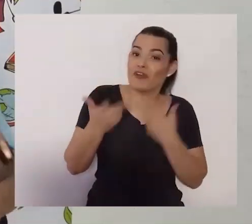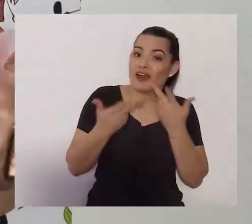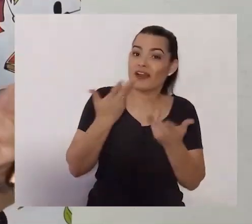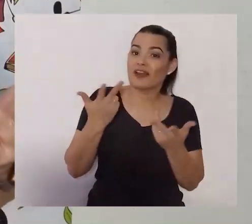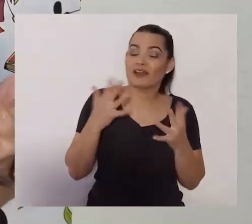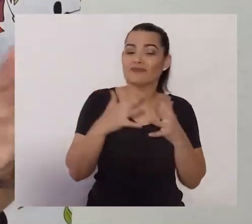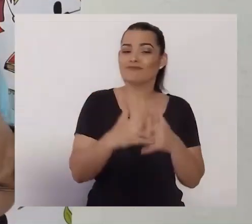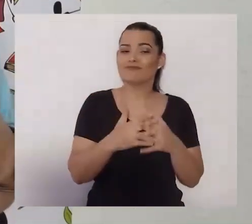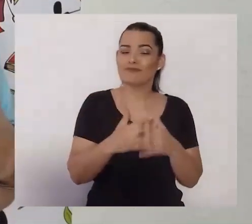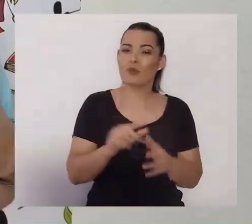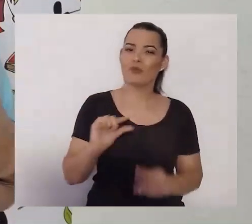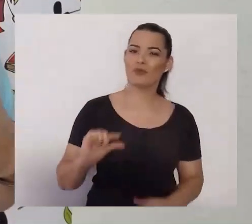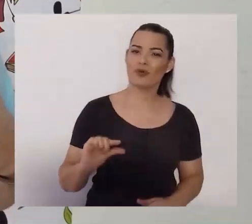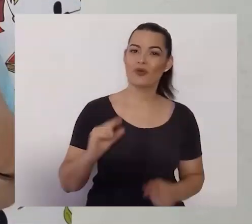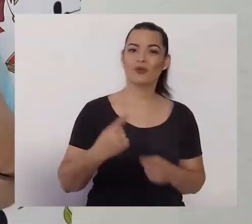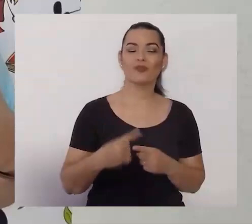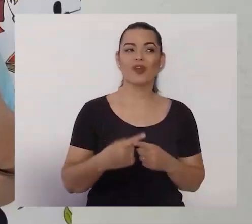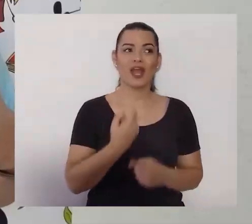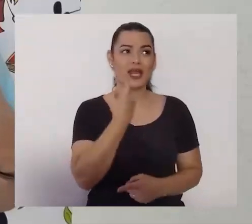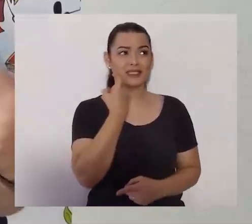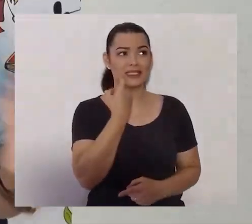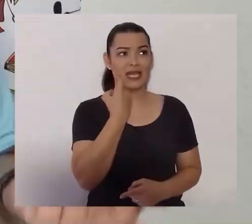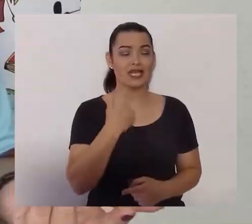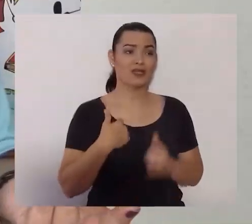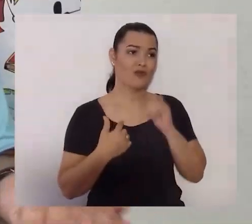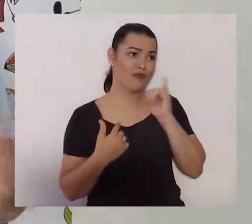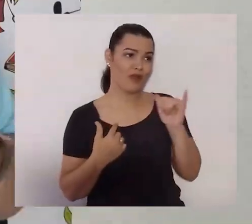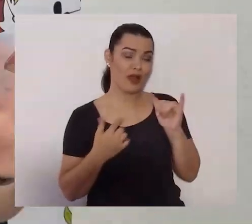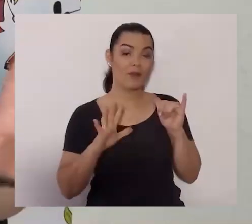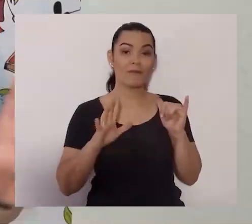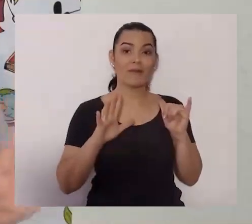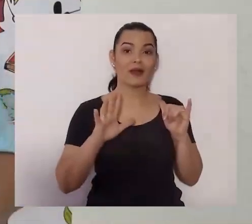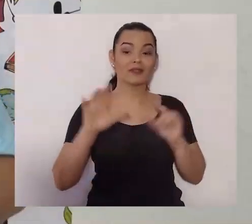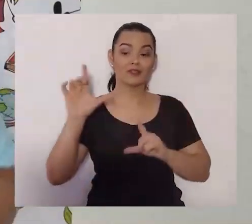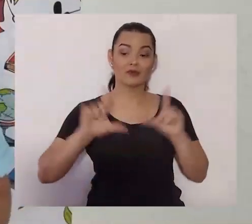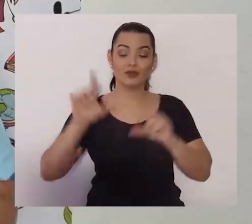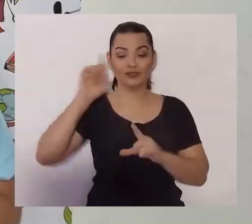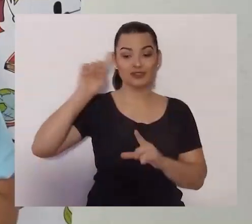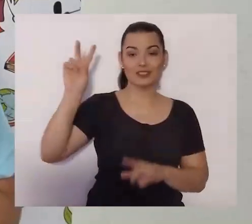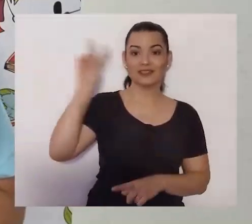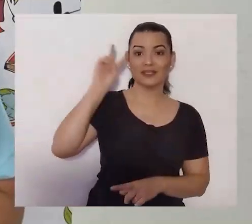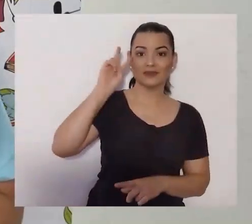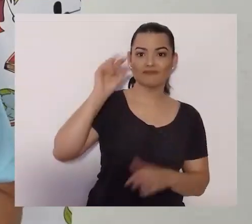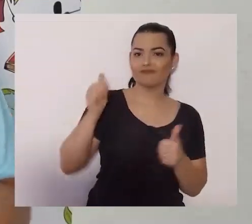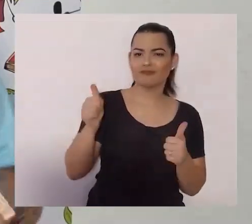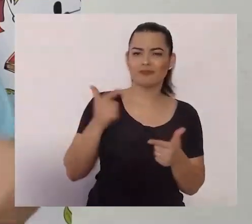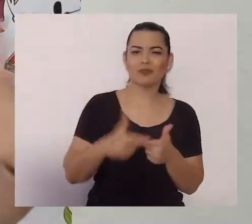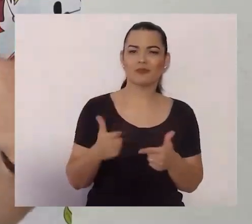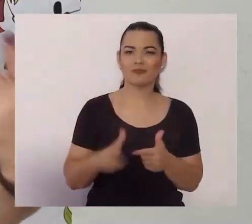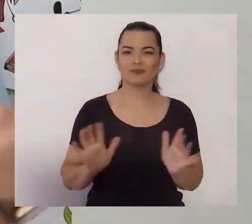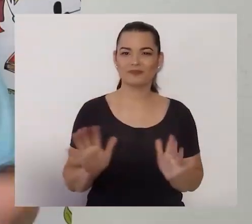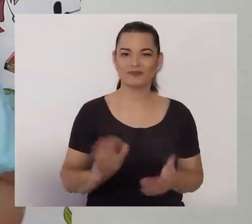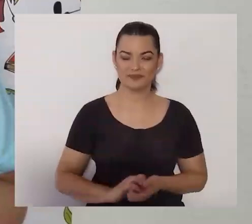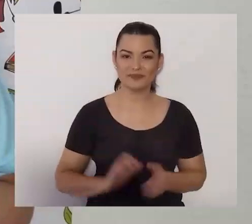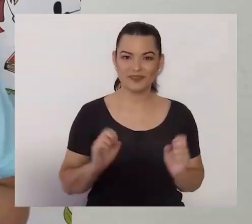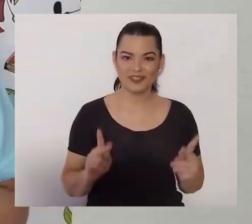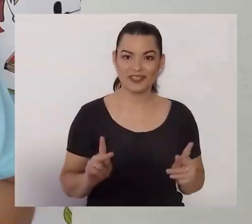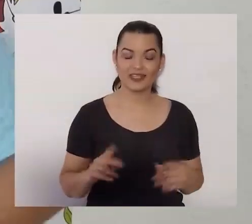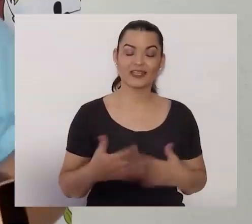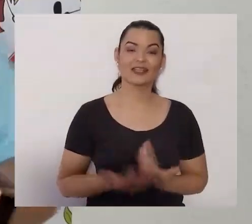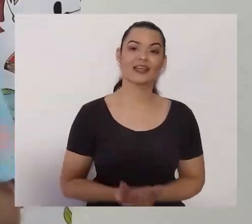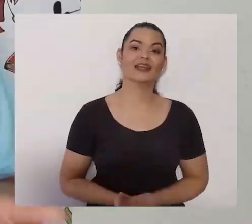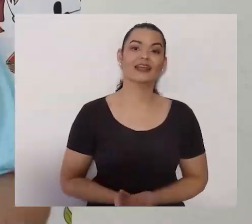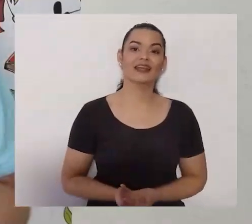pouco complicado, porque era sexta que eu falava e o programa estava na segunda, mas deu tudo certo. Então, para não